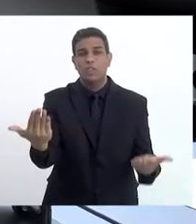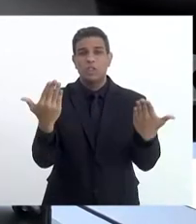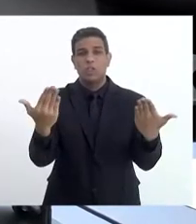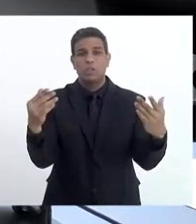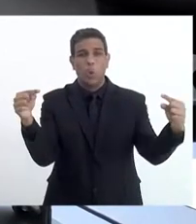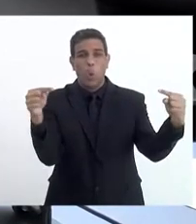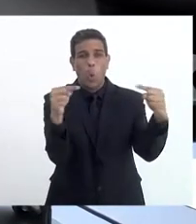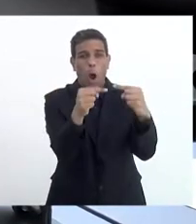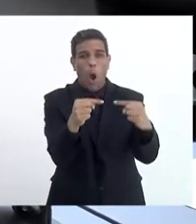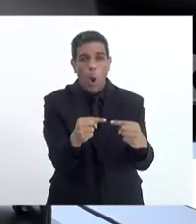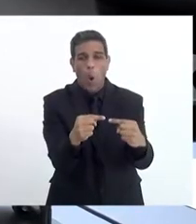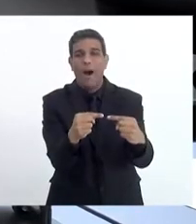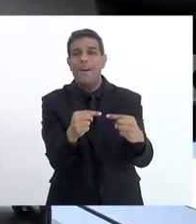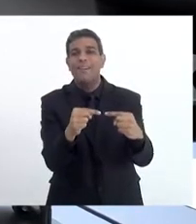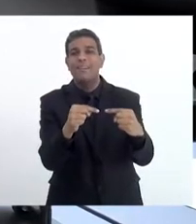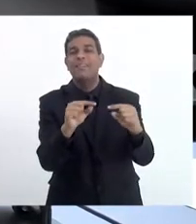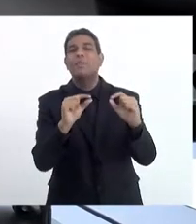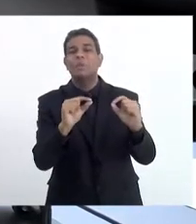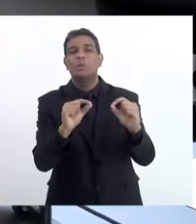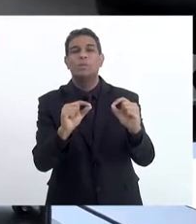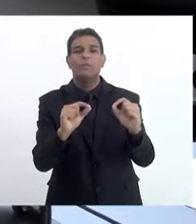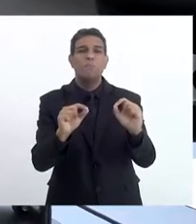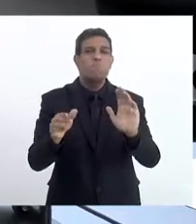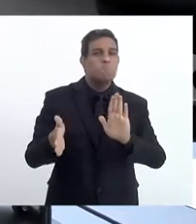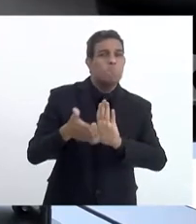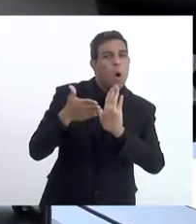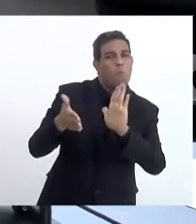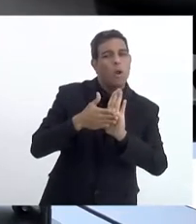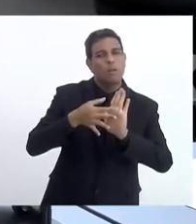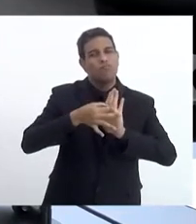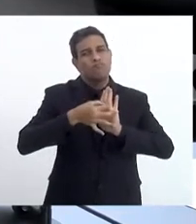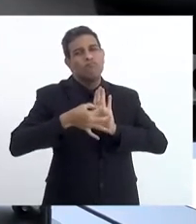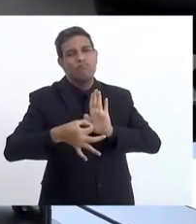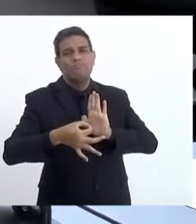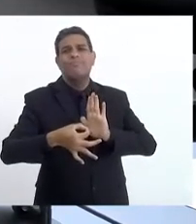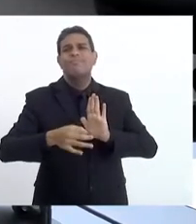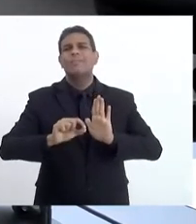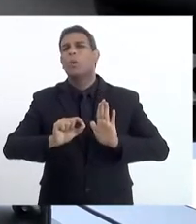mesmos termos das outras, eu proporia